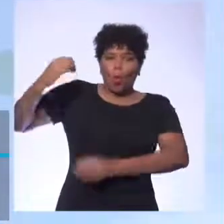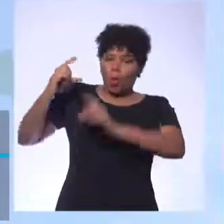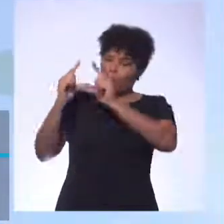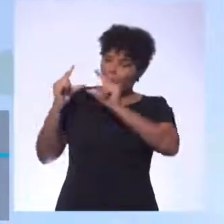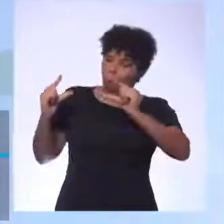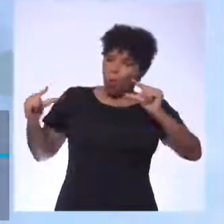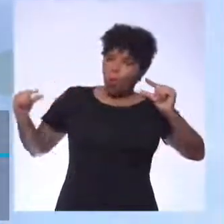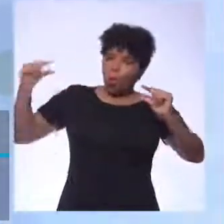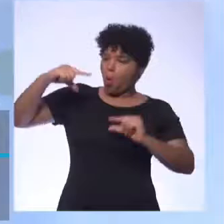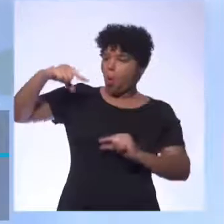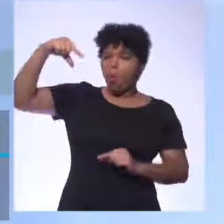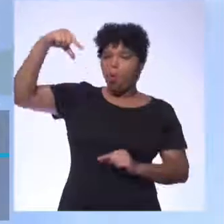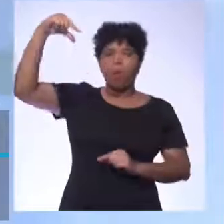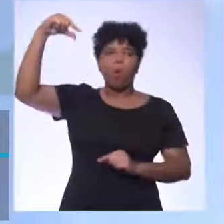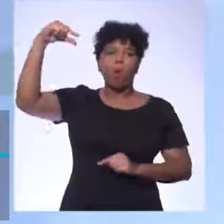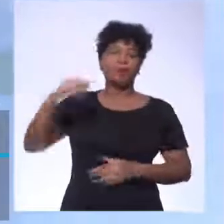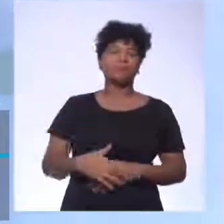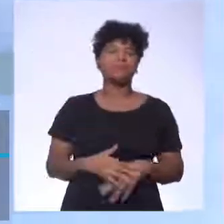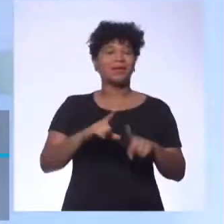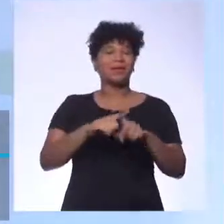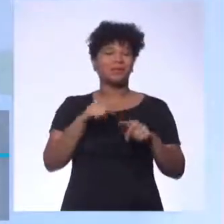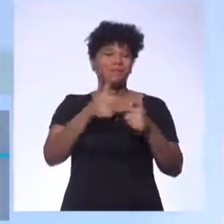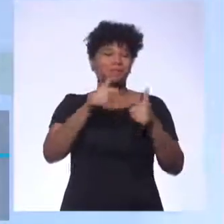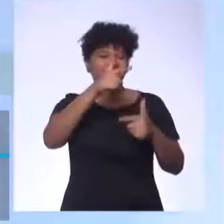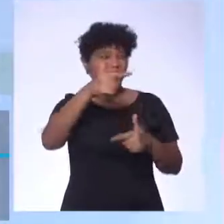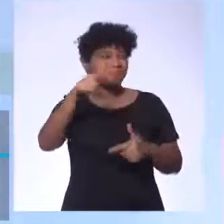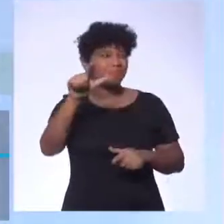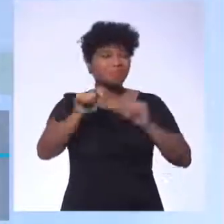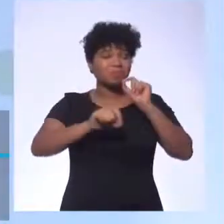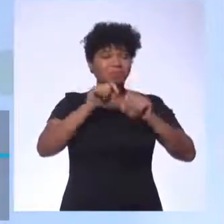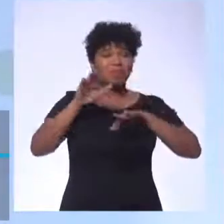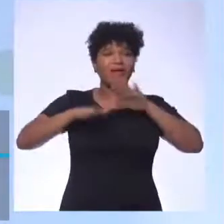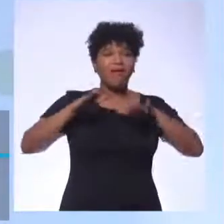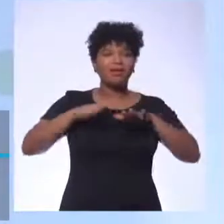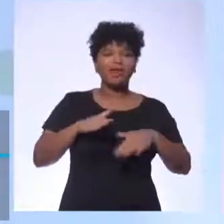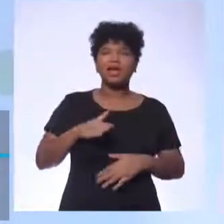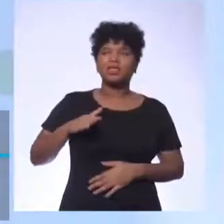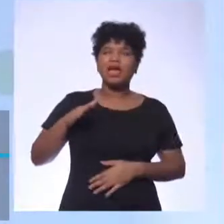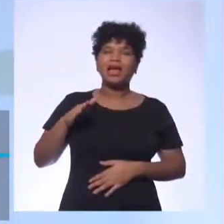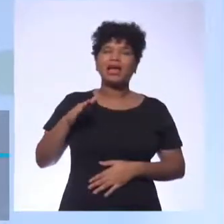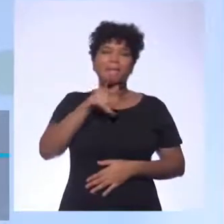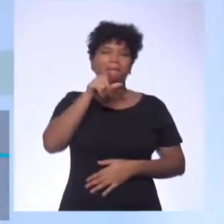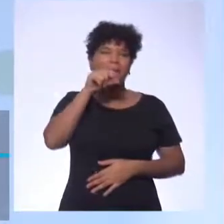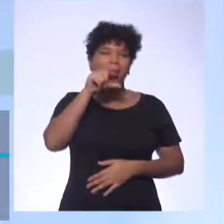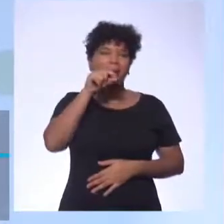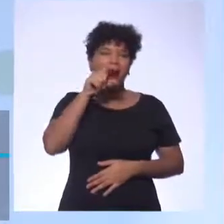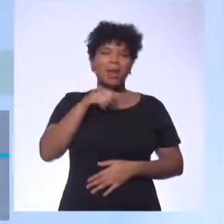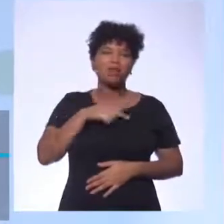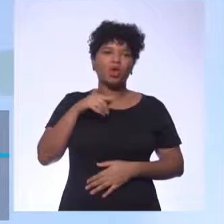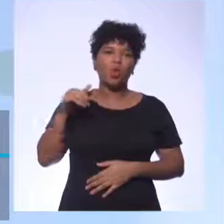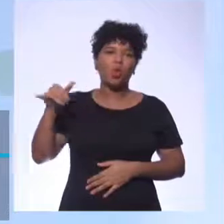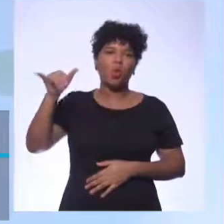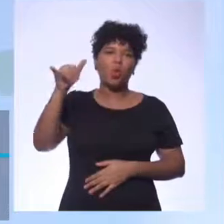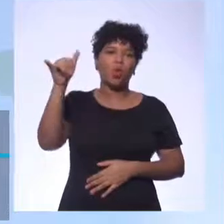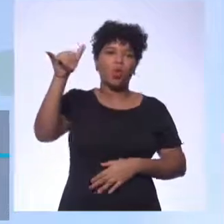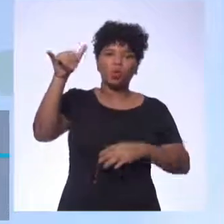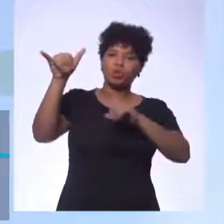pássaros que se chocam com essas hélices. Né? Então, assim, infelizmente